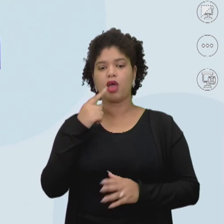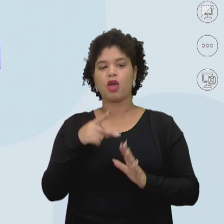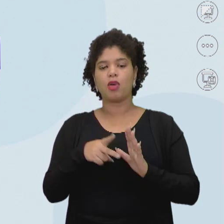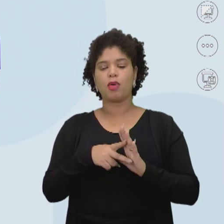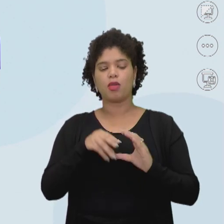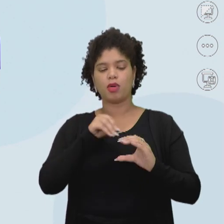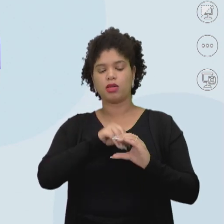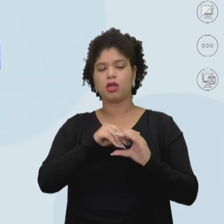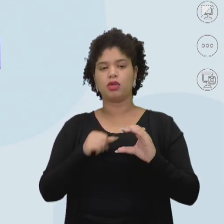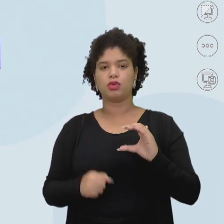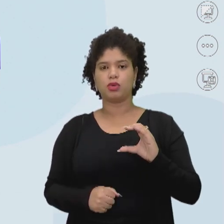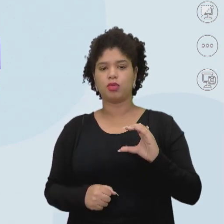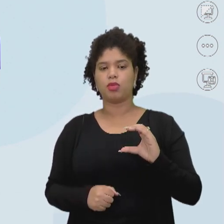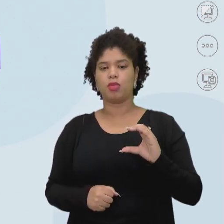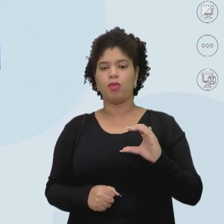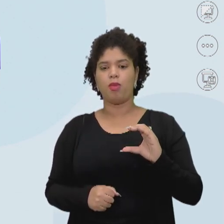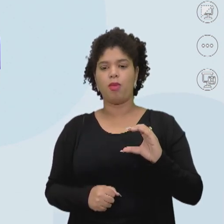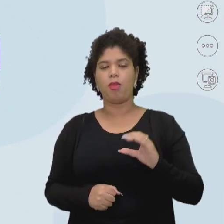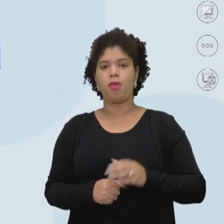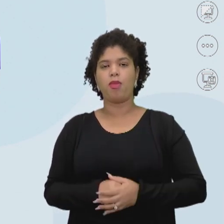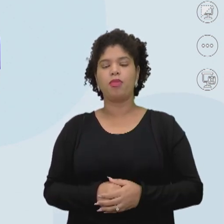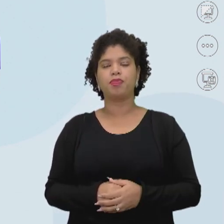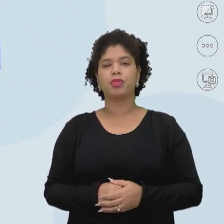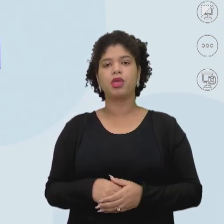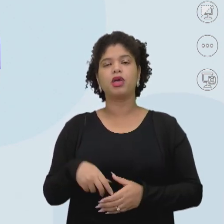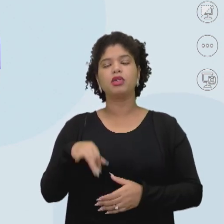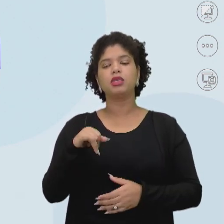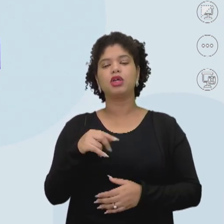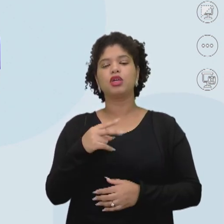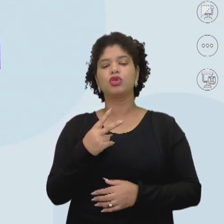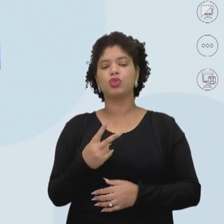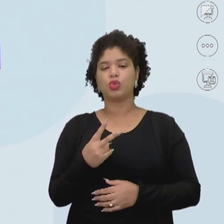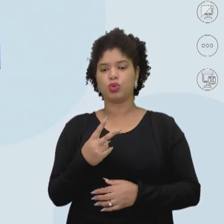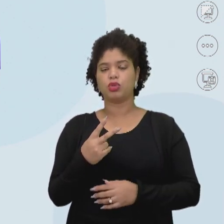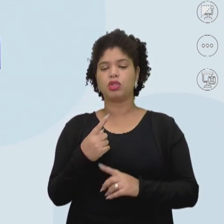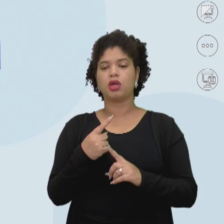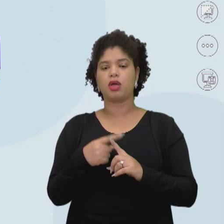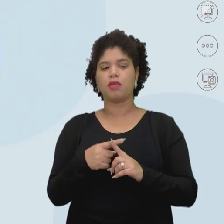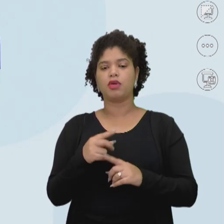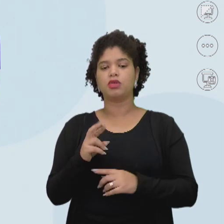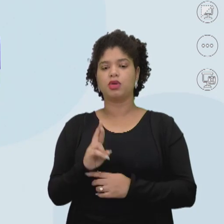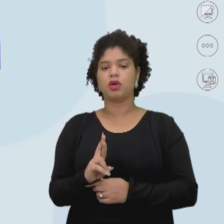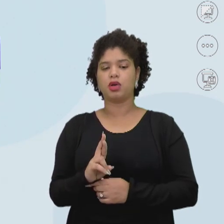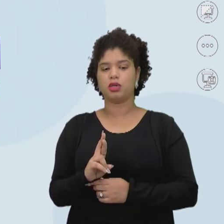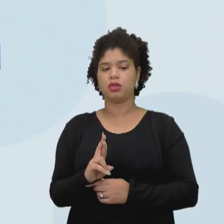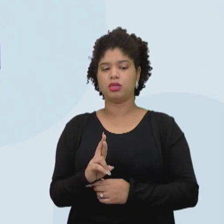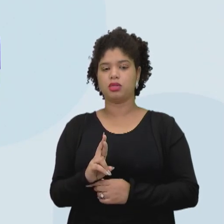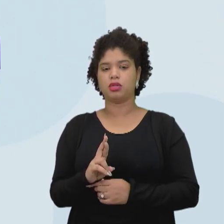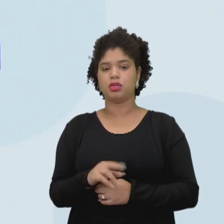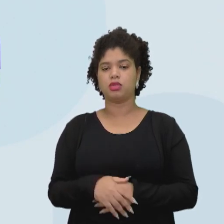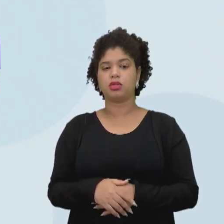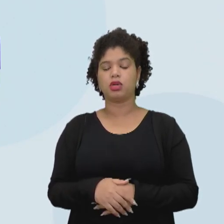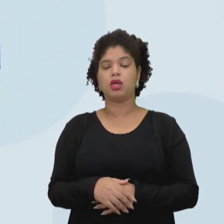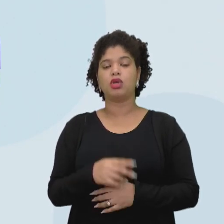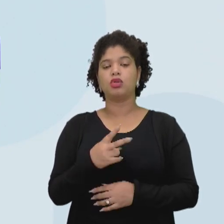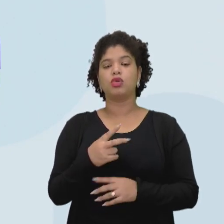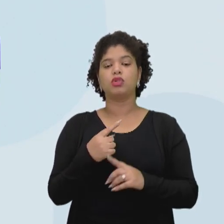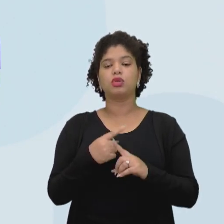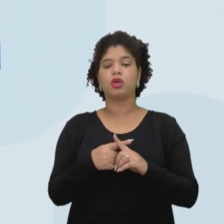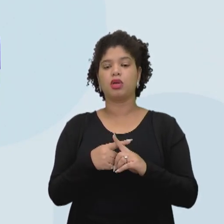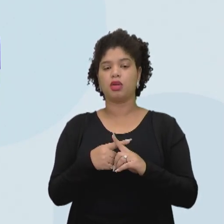interna. Então, vamos aqui do lado, ó. Se o comprimento é 2 vezes o π vezes o raio, então eu vou ter 2 vezes o